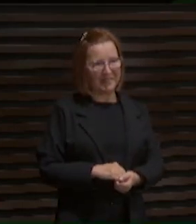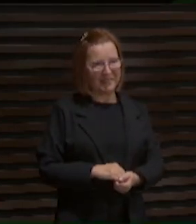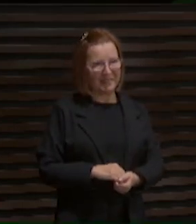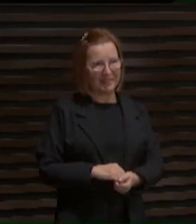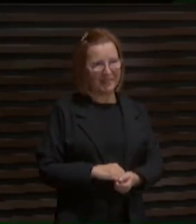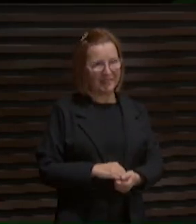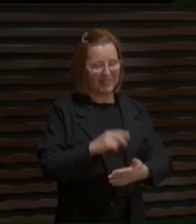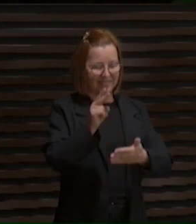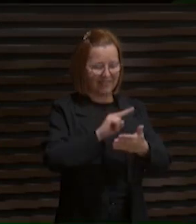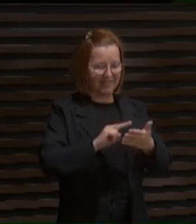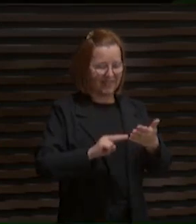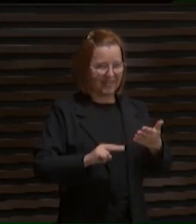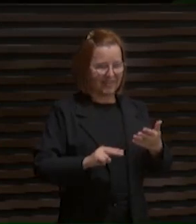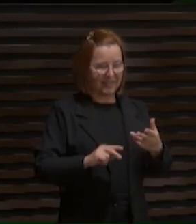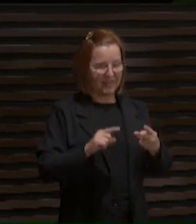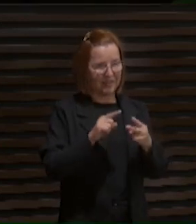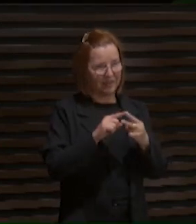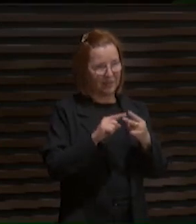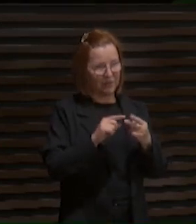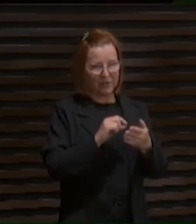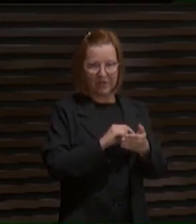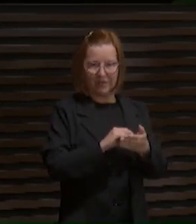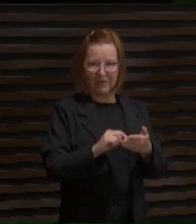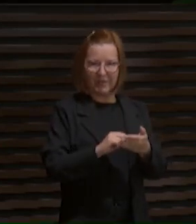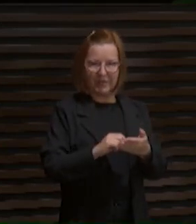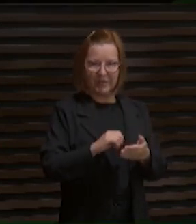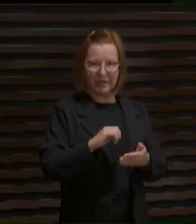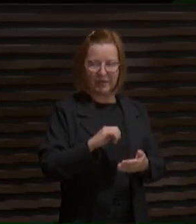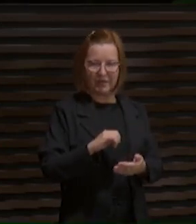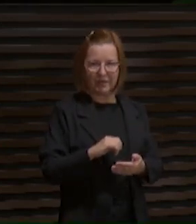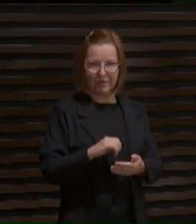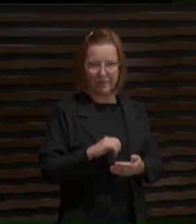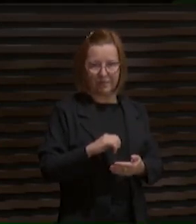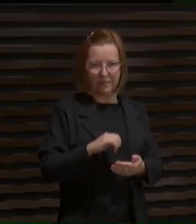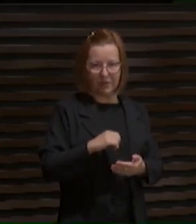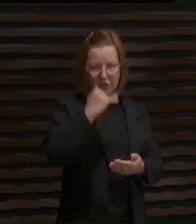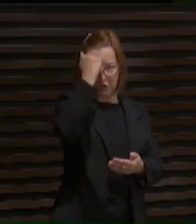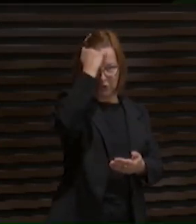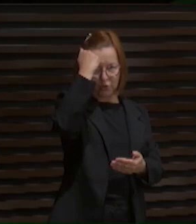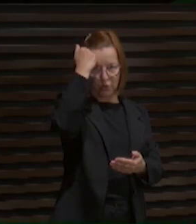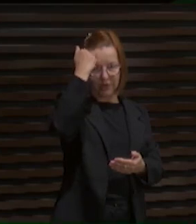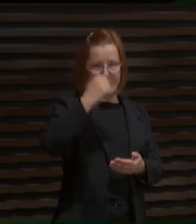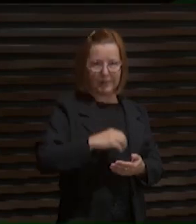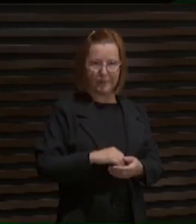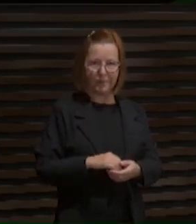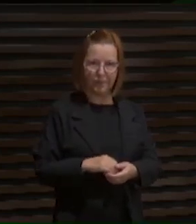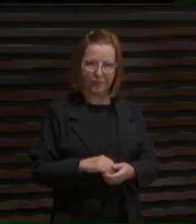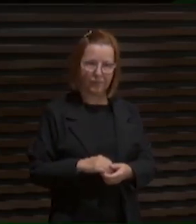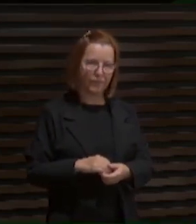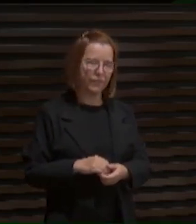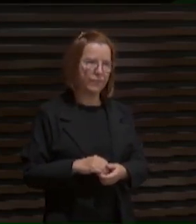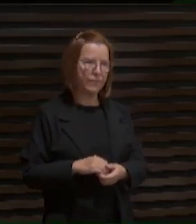Vamos ler esses dois versículos de Judas 3 e 4, porque eu citei Steven Lawson que falou que qualquer um